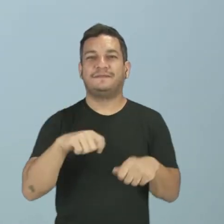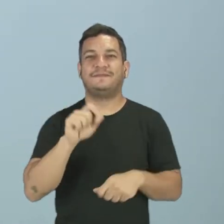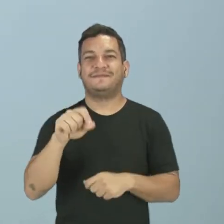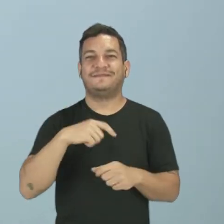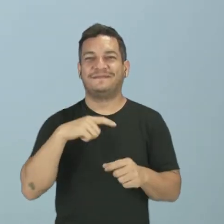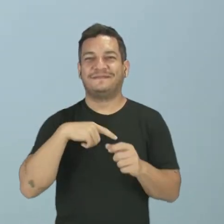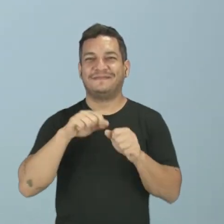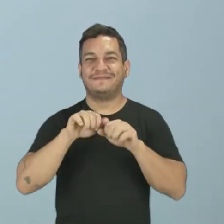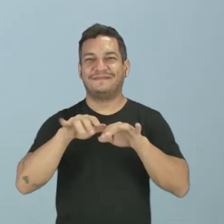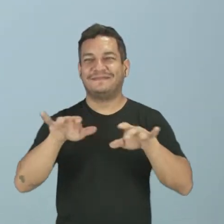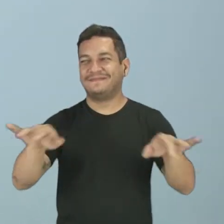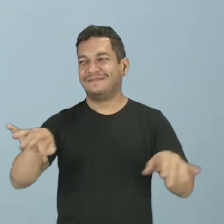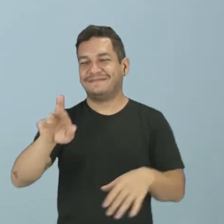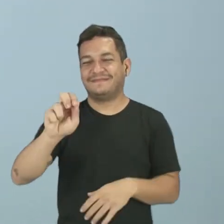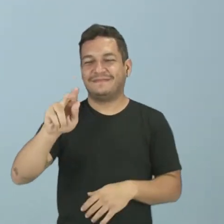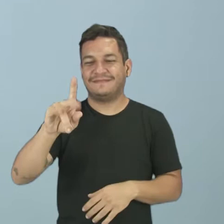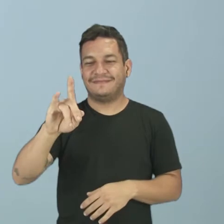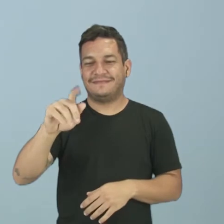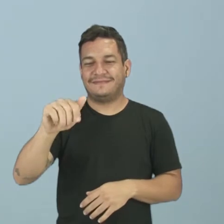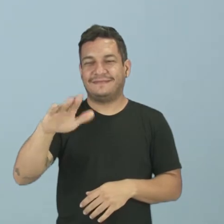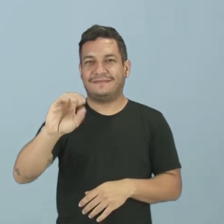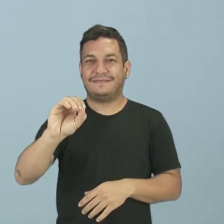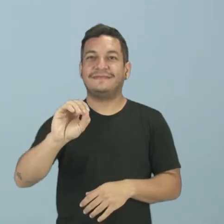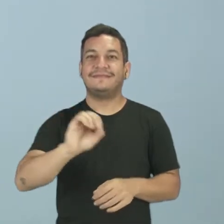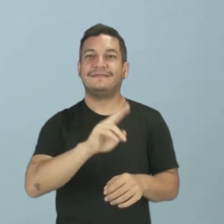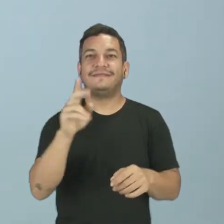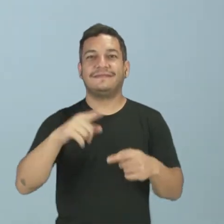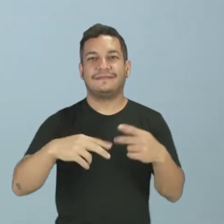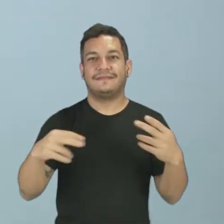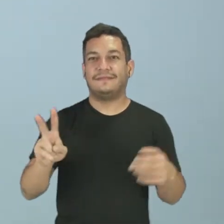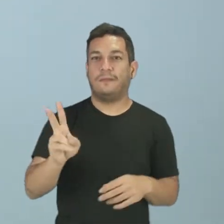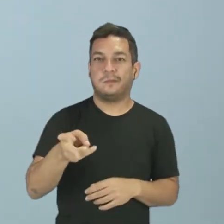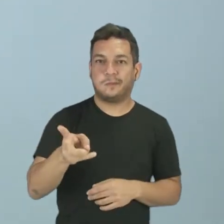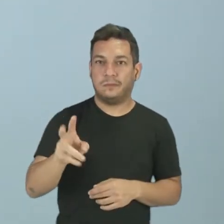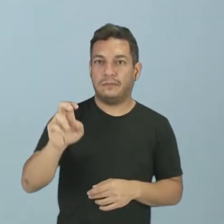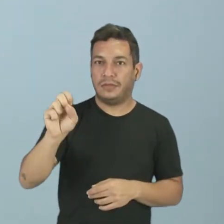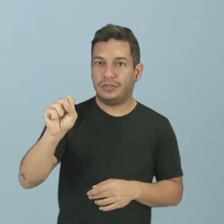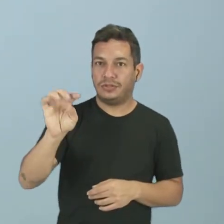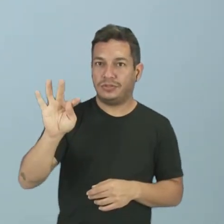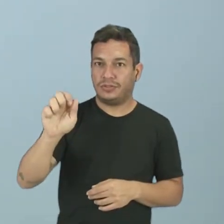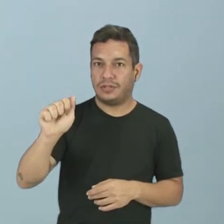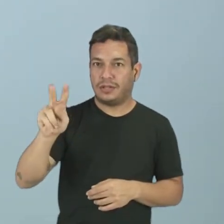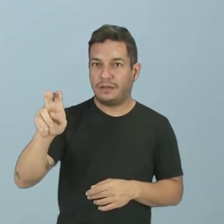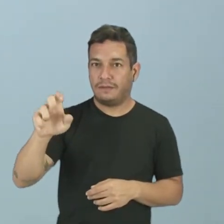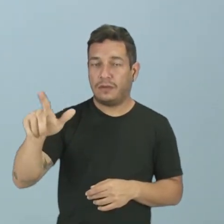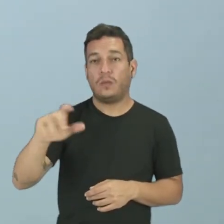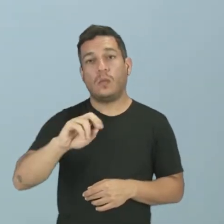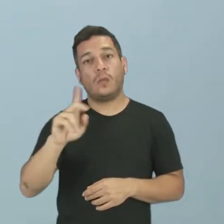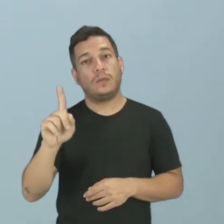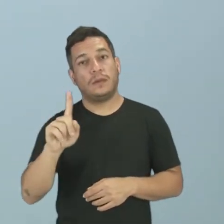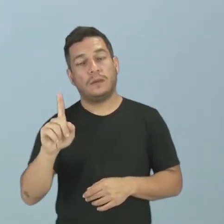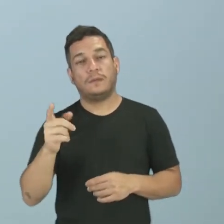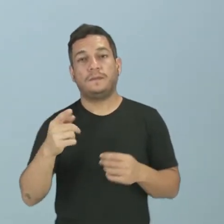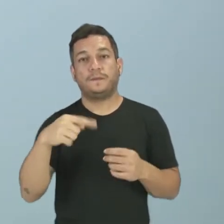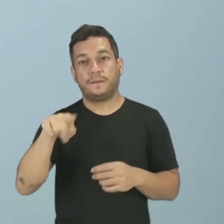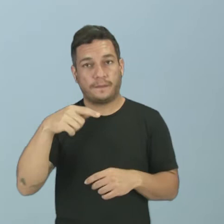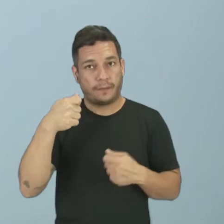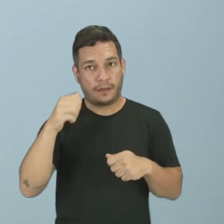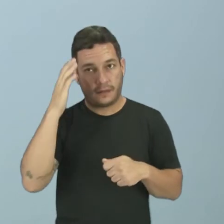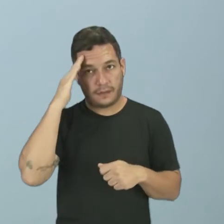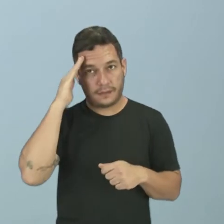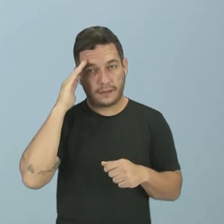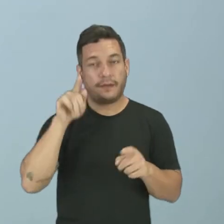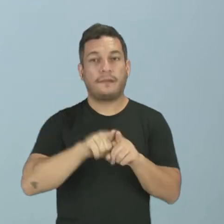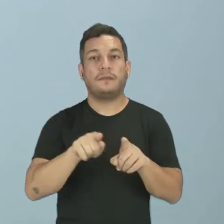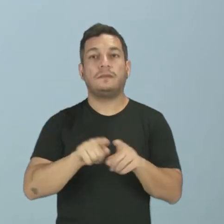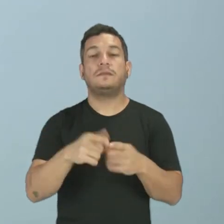emitindo radiação, isso vai depender se esse é um material instável ou não. E você precisa entender também